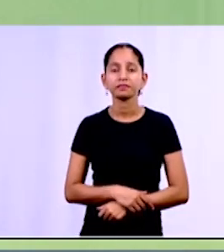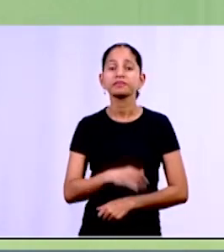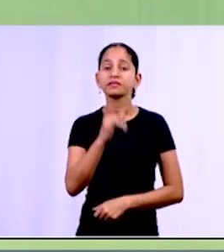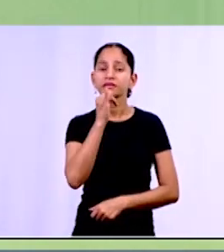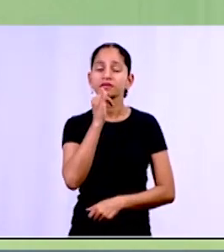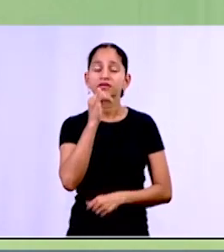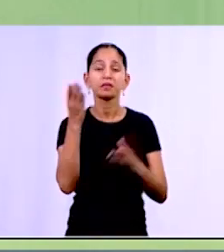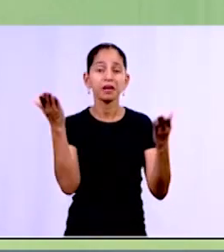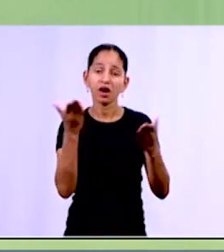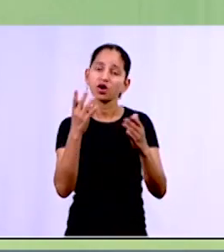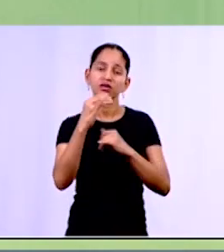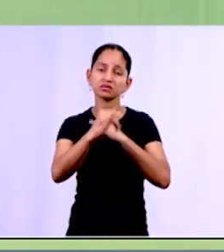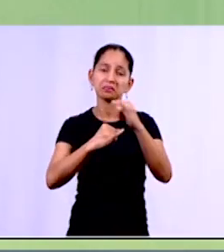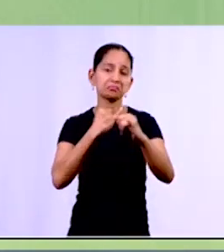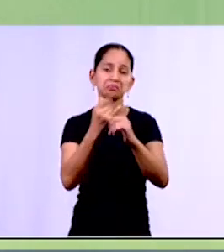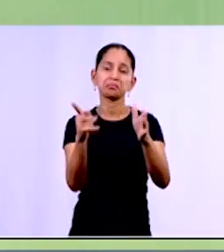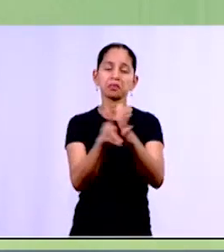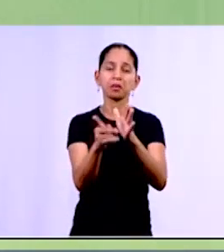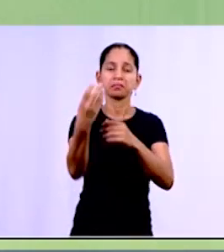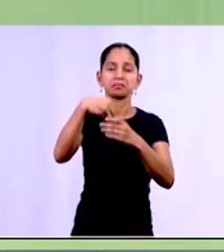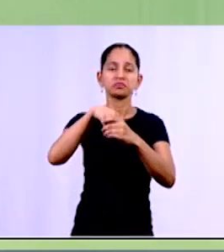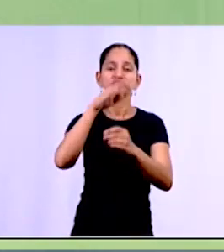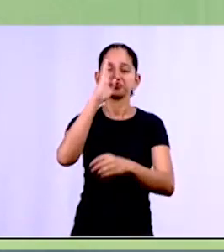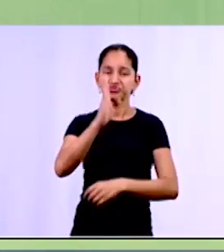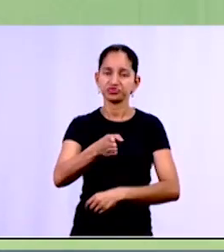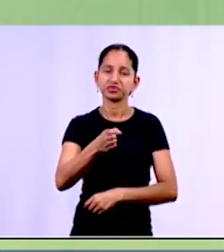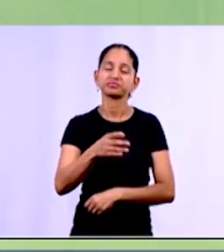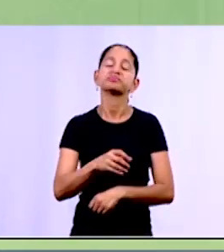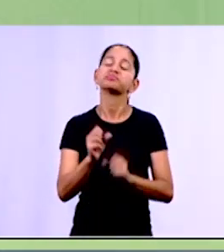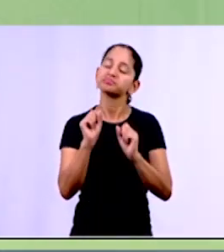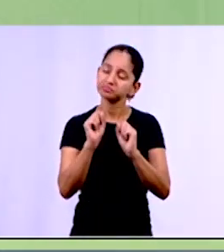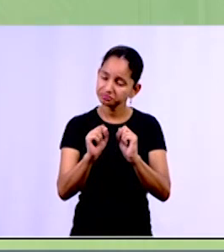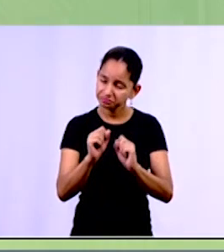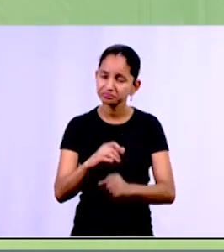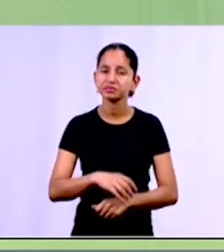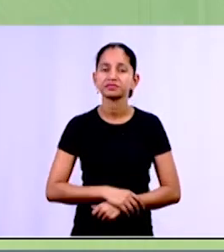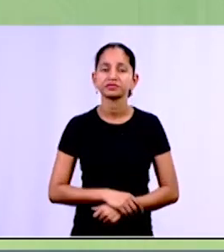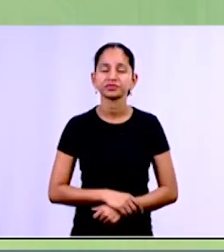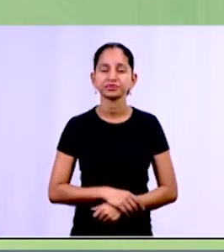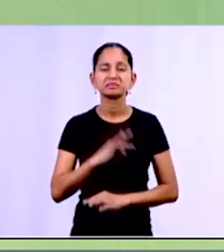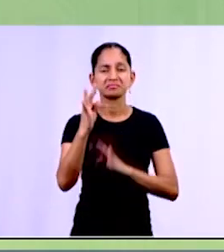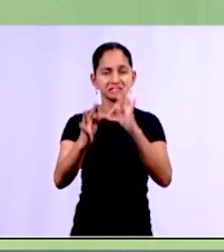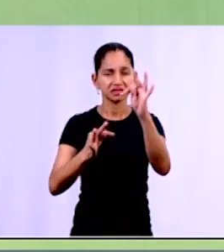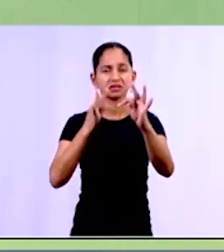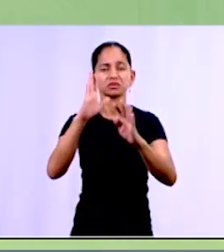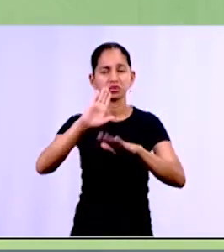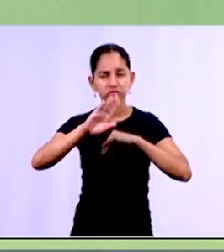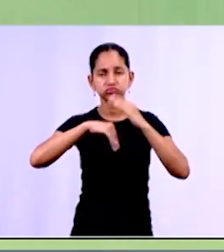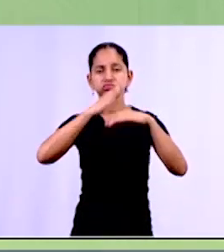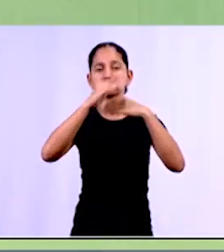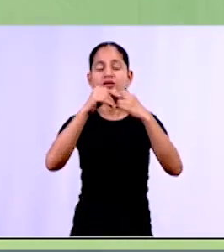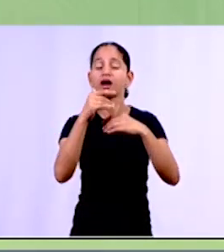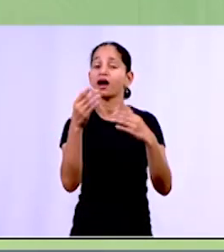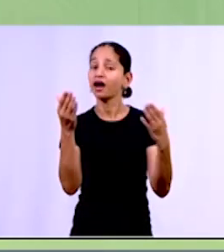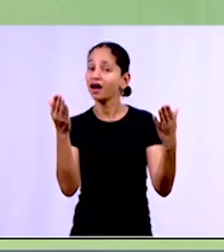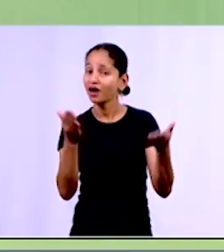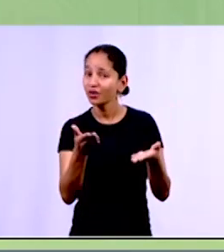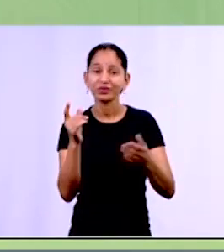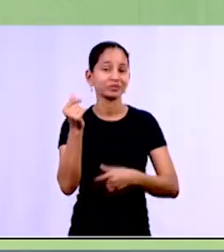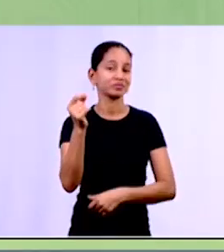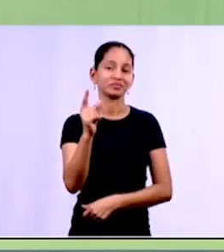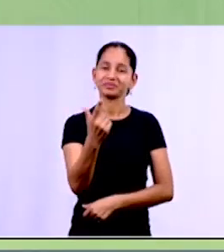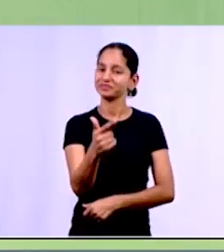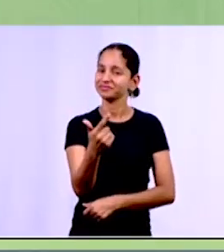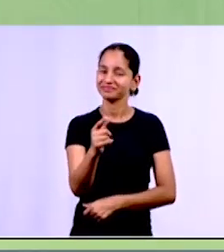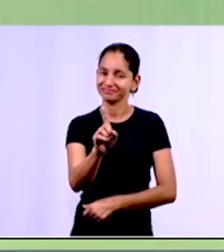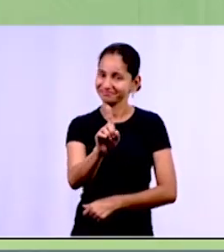processada na nuvem, né? Então tem muita tecnologia aí. Agora a gente não falou de preço, né? Vamos